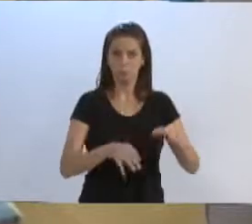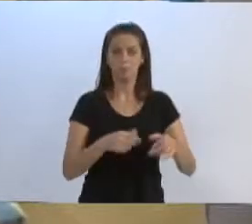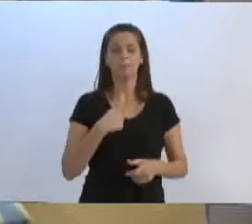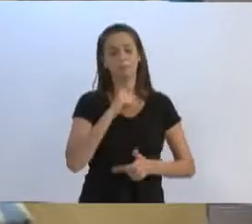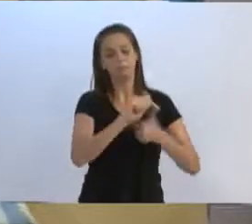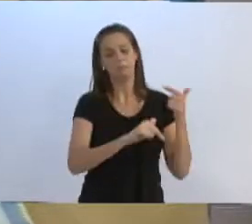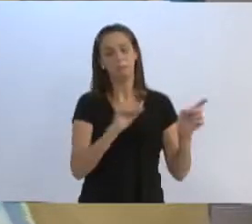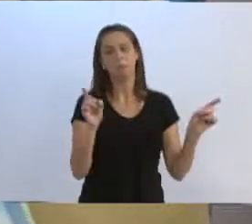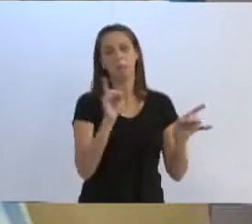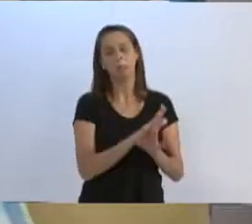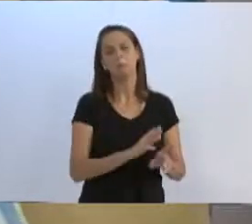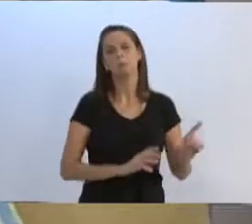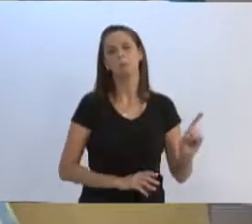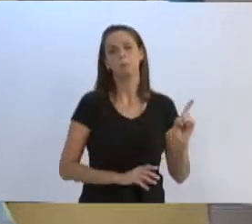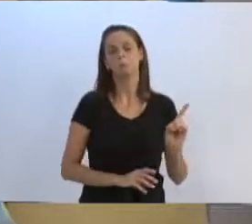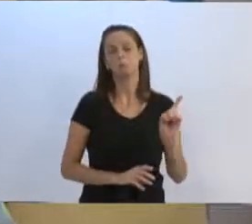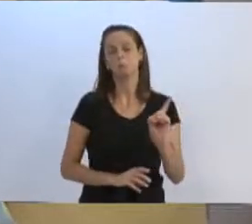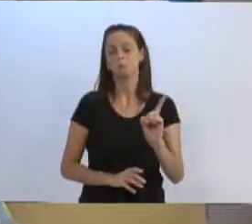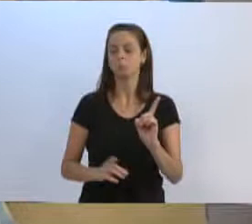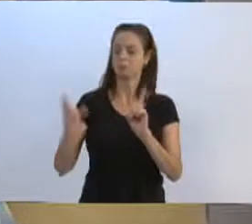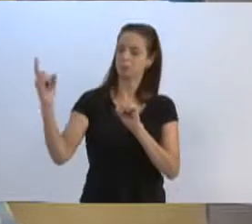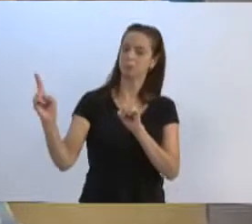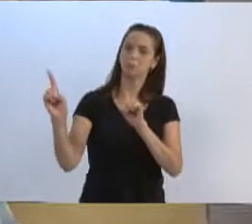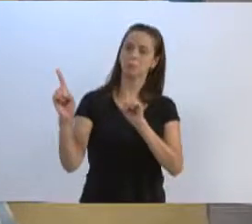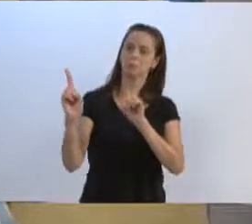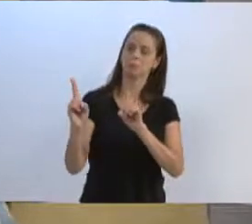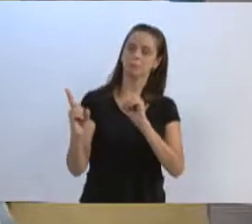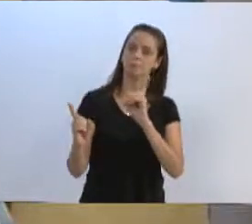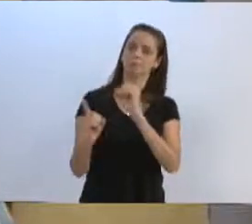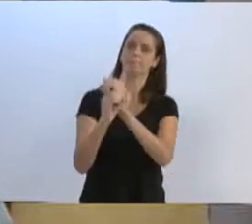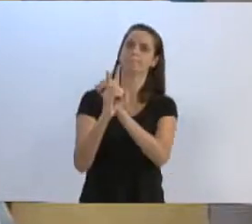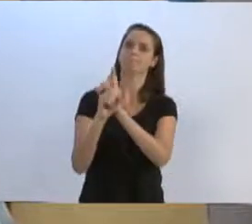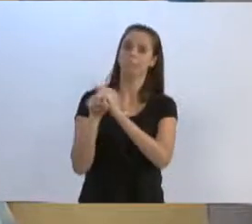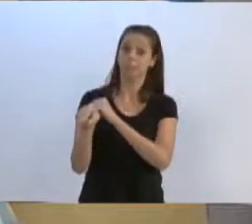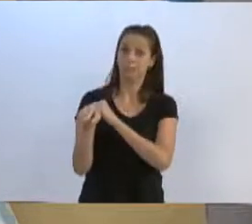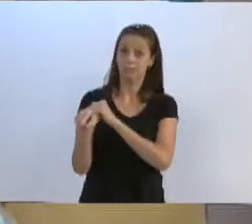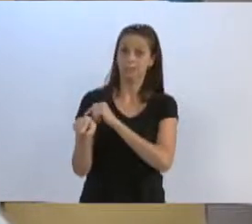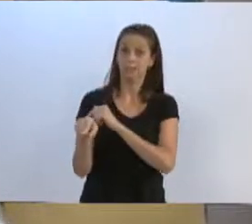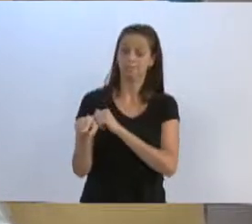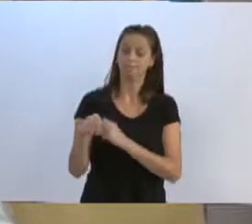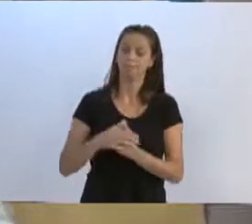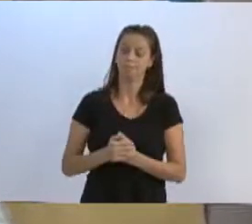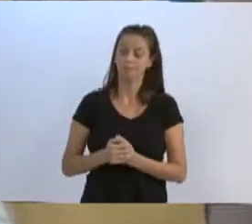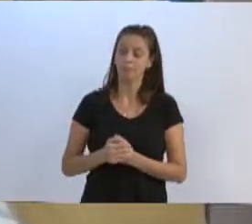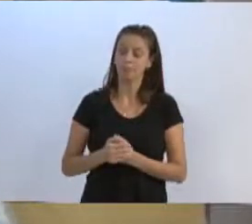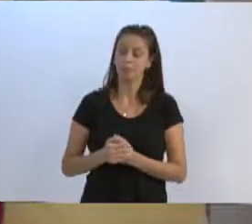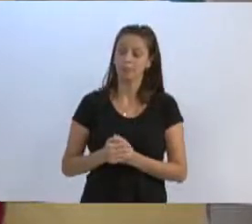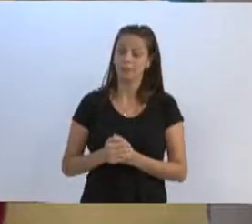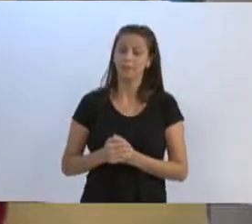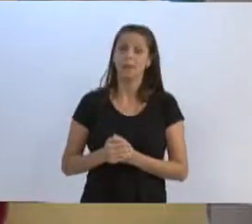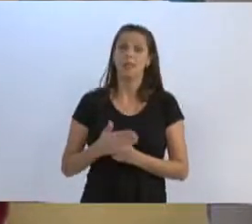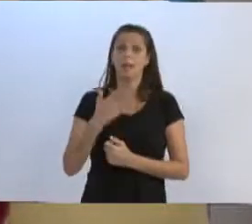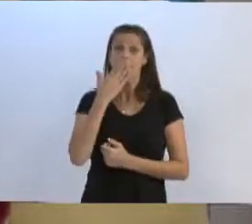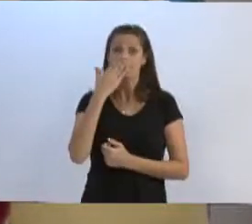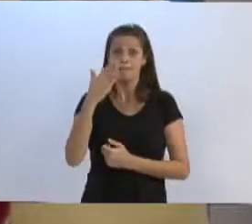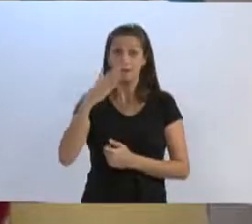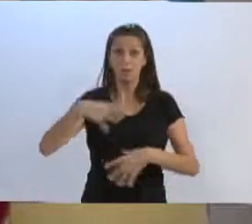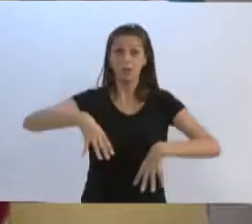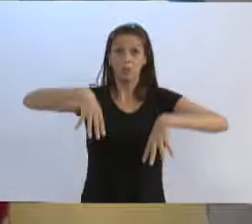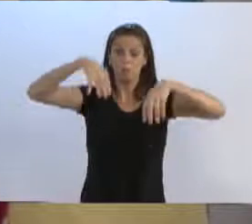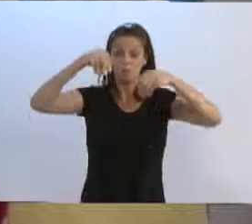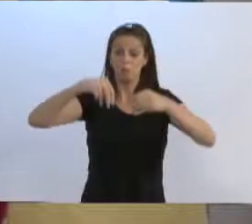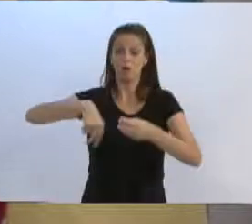trabalho, deparei com um cidadão garoava, deitado na porta do fórum, completamente